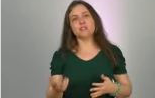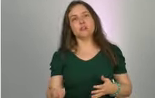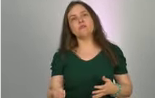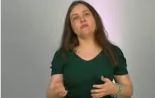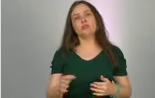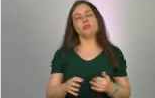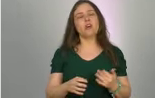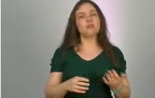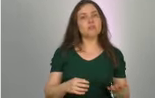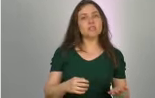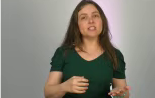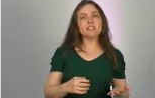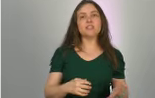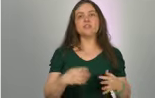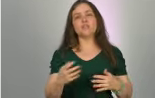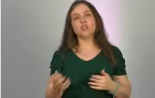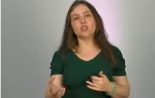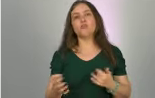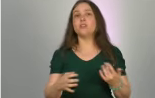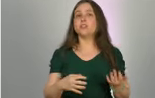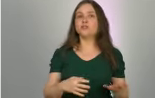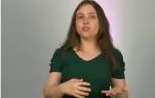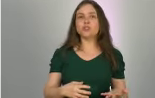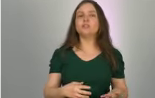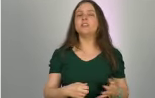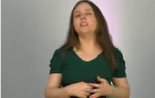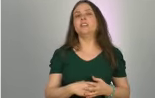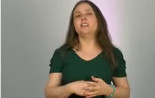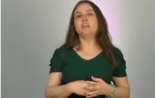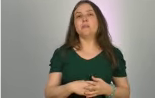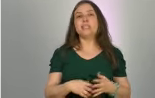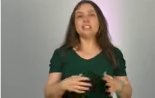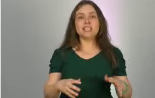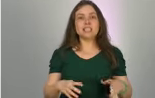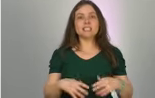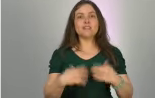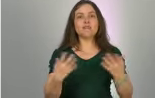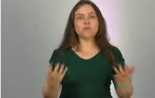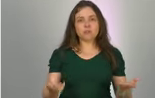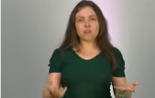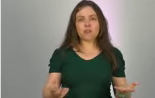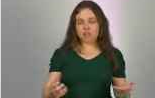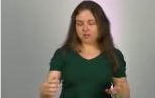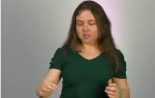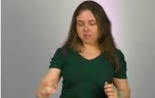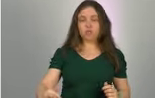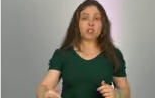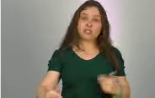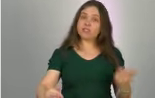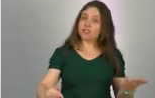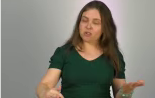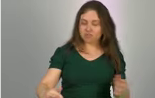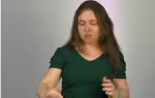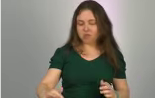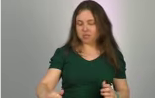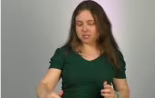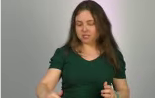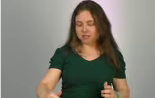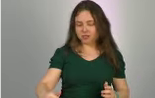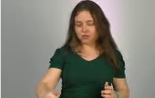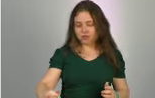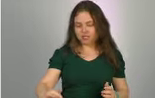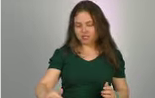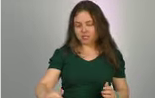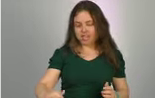substituído pela televisão continuarão acontecendo existindo coexistindo Mas eles sofreram essas mudanças e